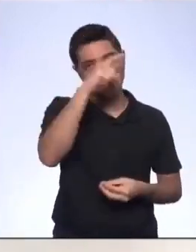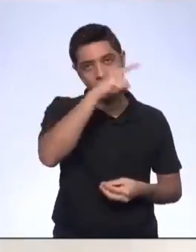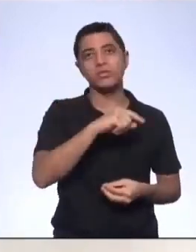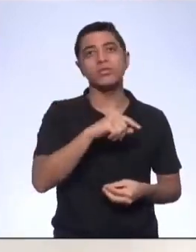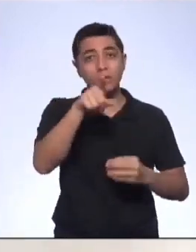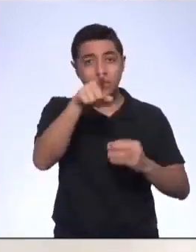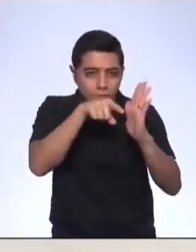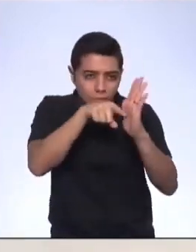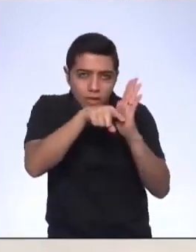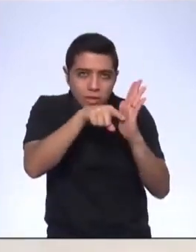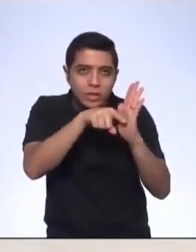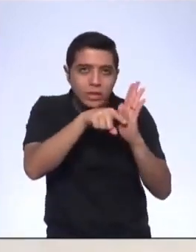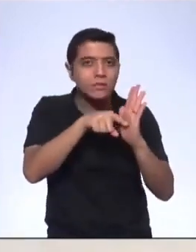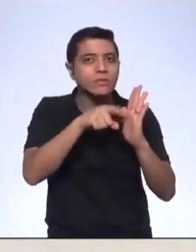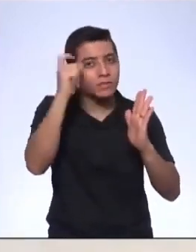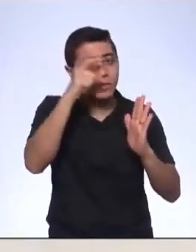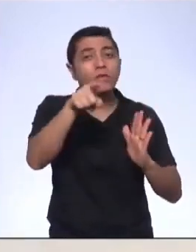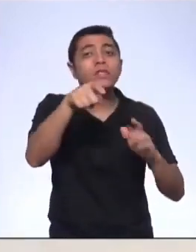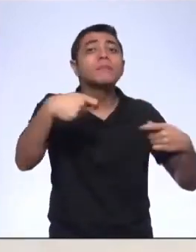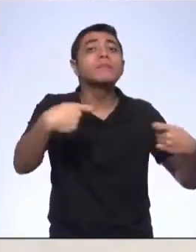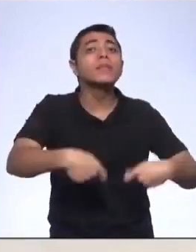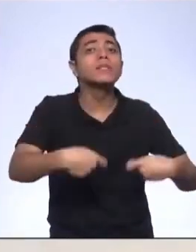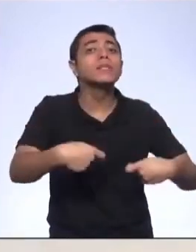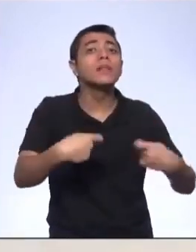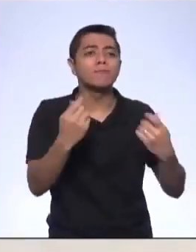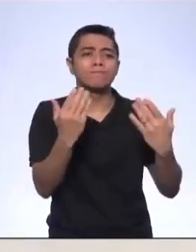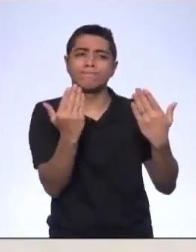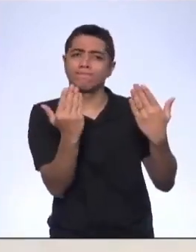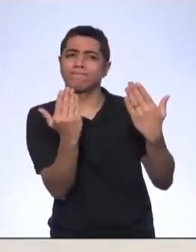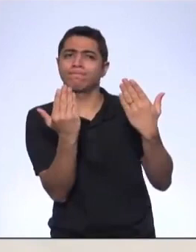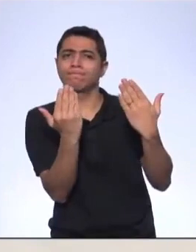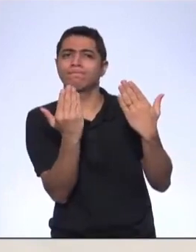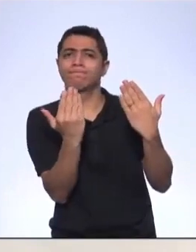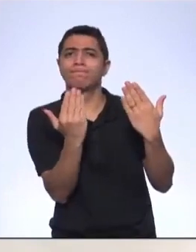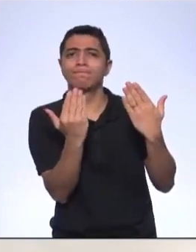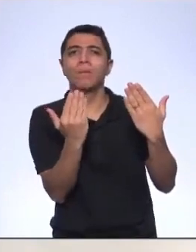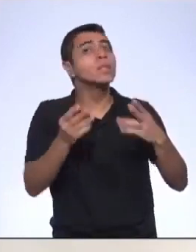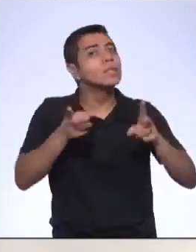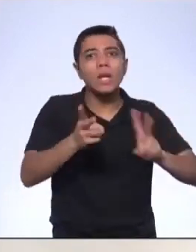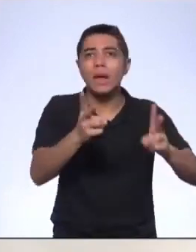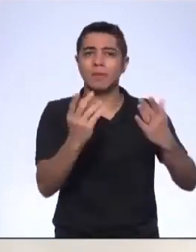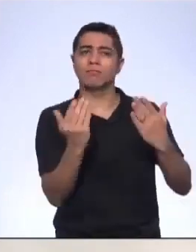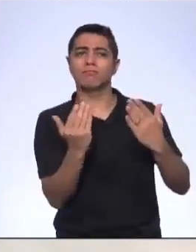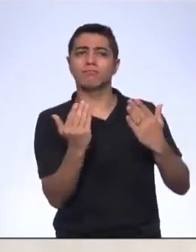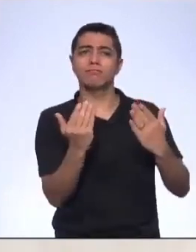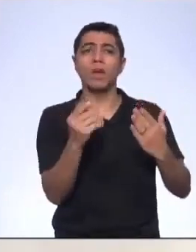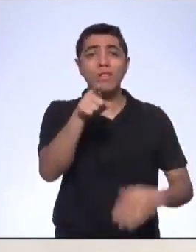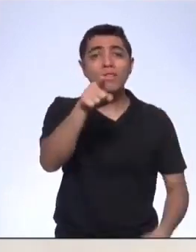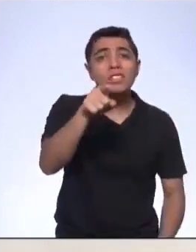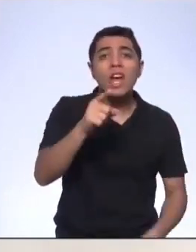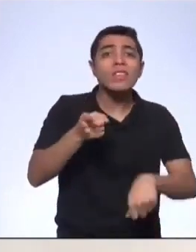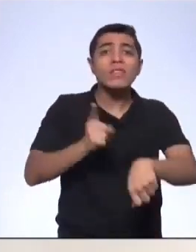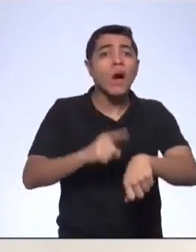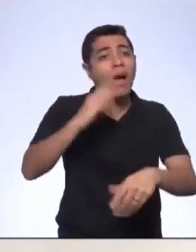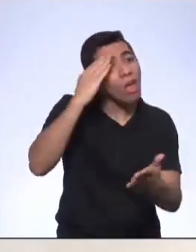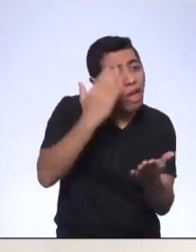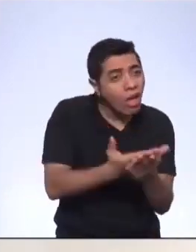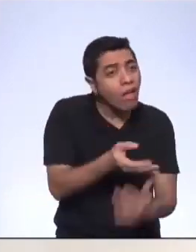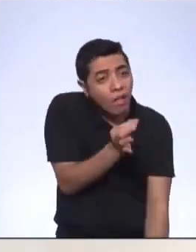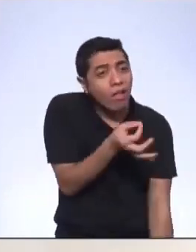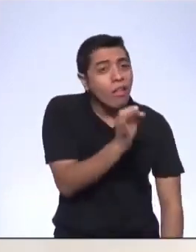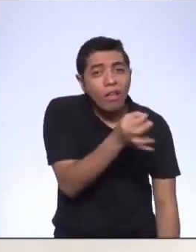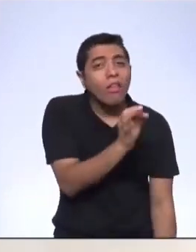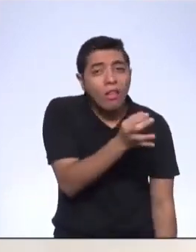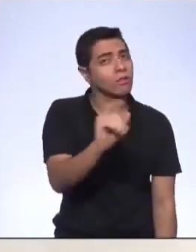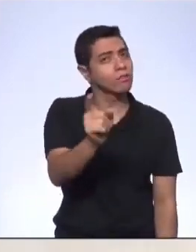desconfie sempre. Desconfie até do seu professor, que é saudável isso. Exatamente. Quando você desconfia do seu professor, mas você tem uma prova de que você tem um argumento de que isso daí